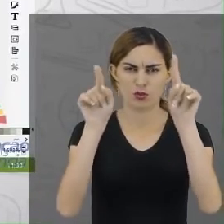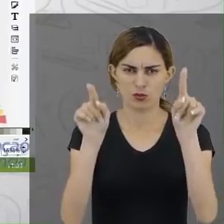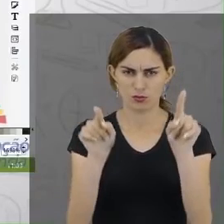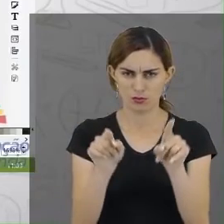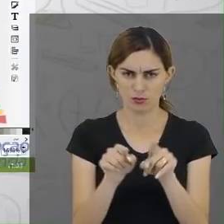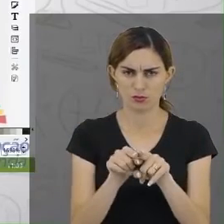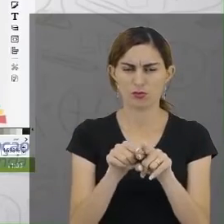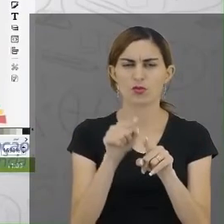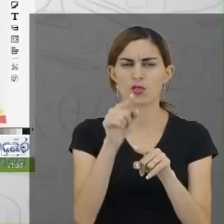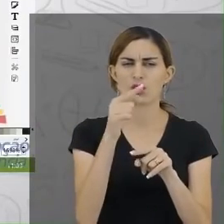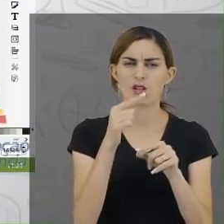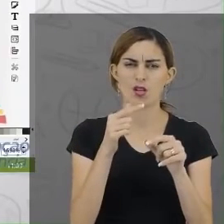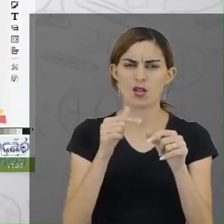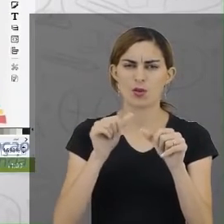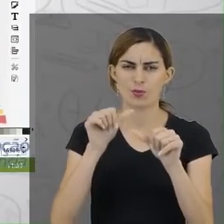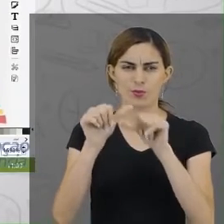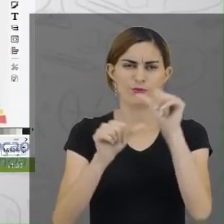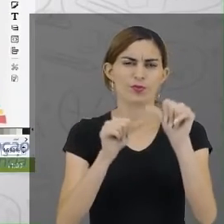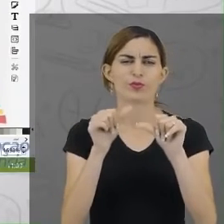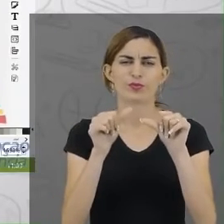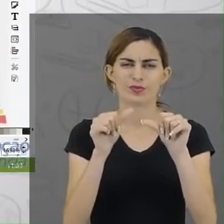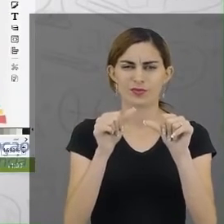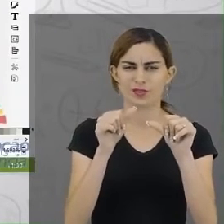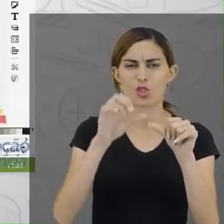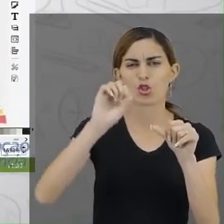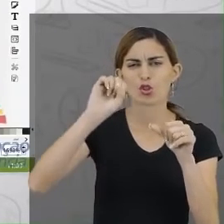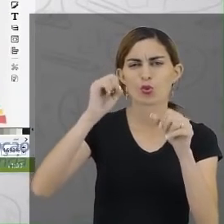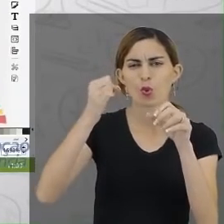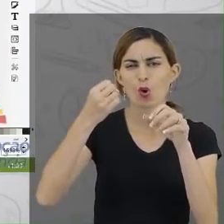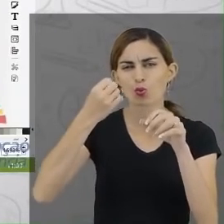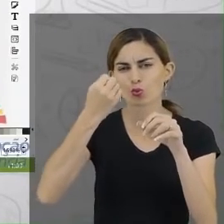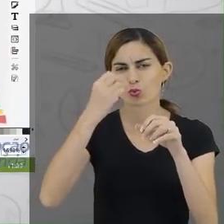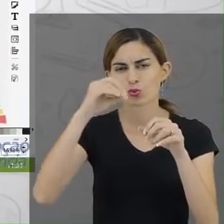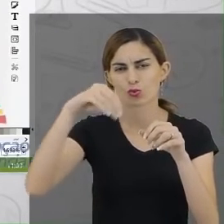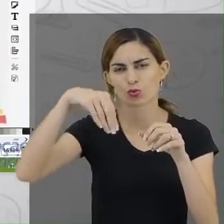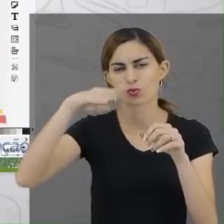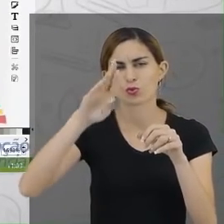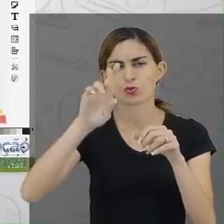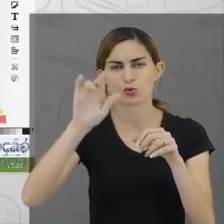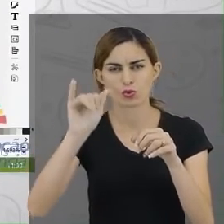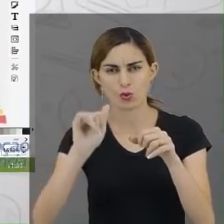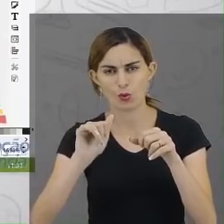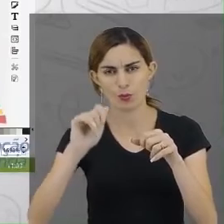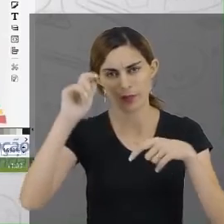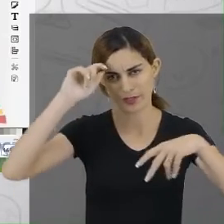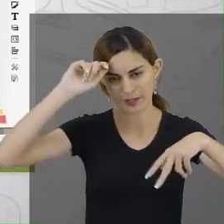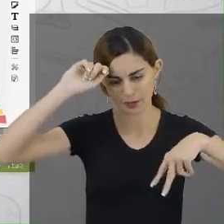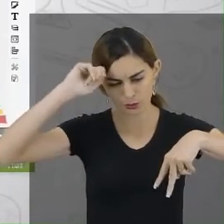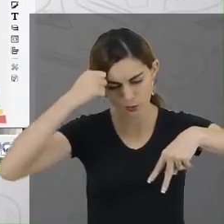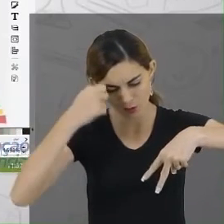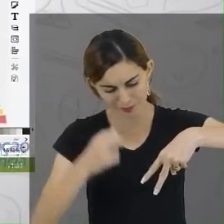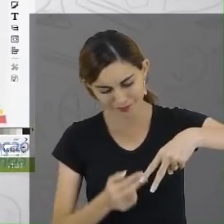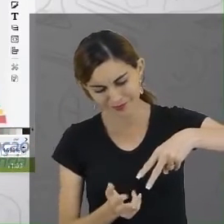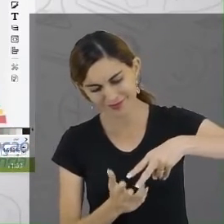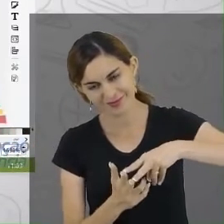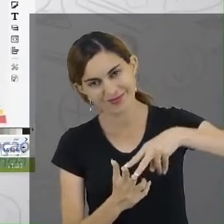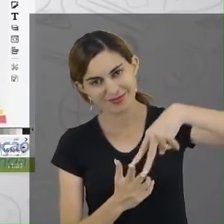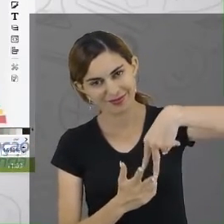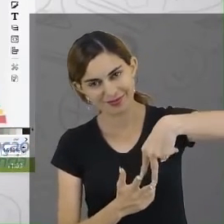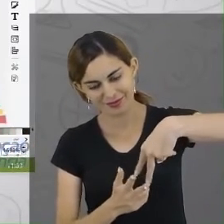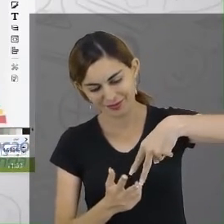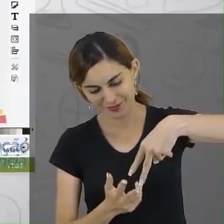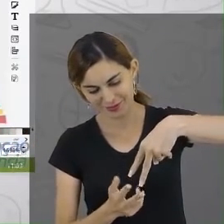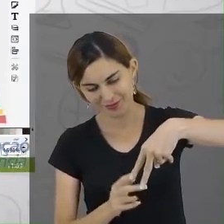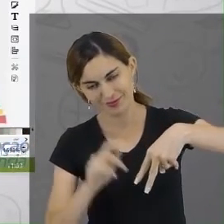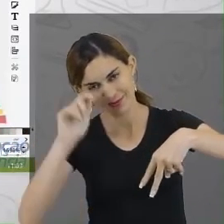um círculo que com esse desfoque foi criado uma sombra. Podemos então no Inkscape criar sombras desta